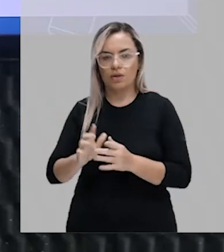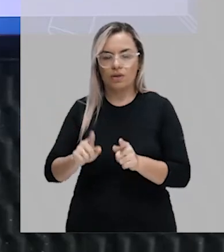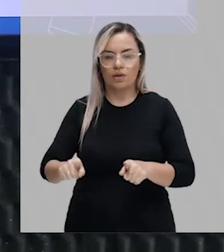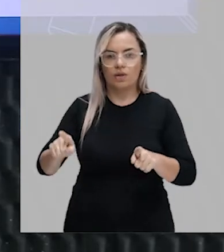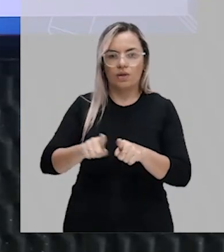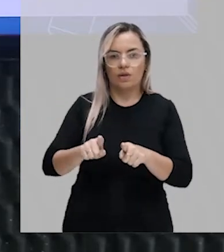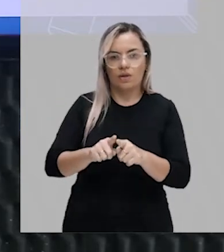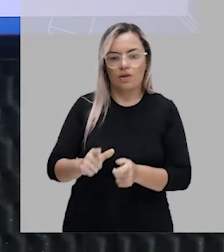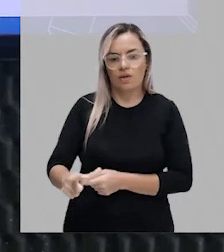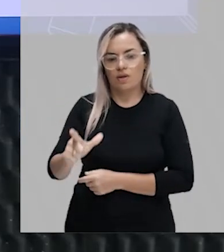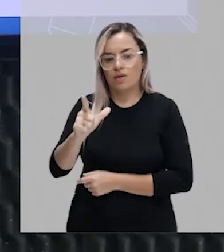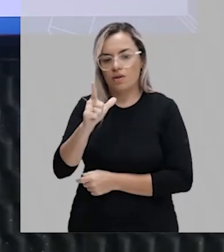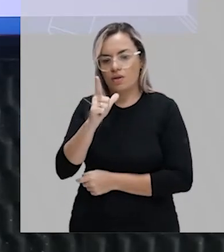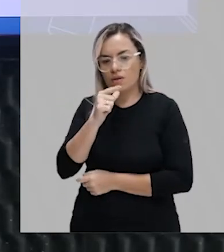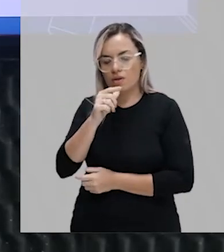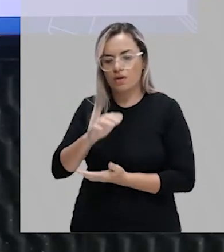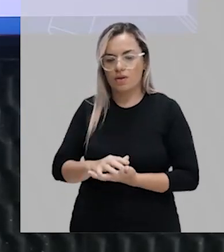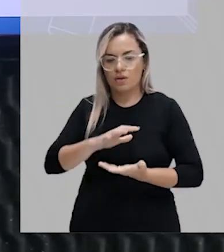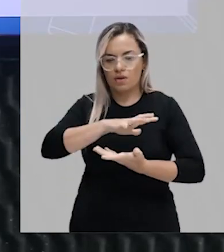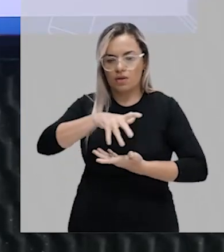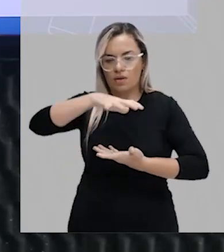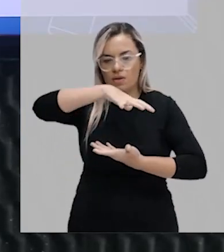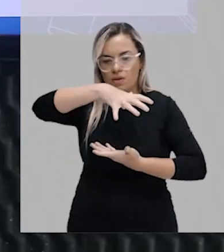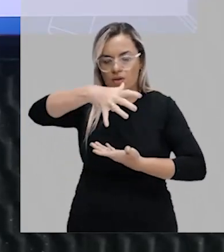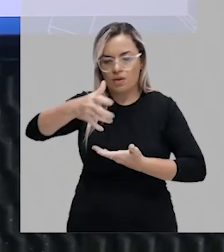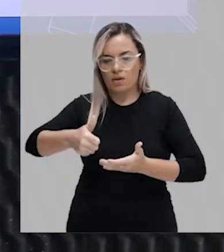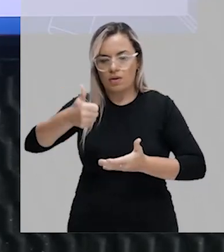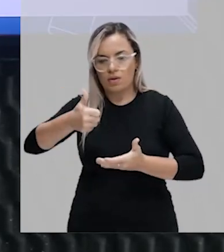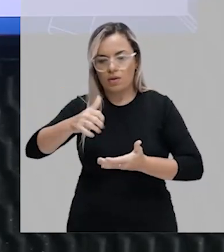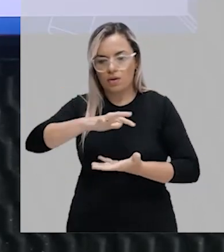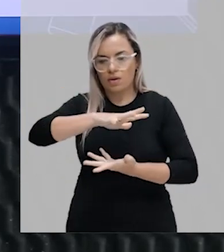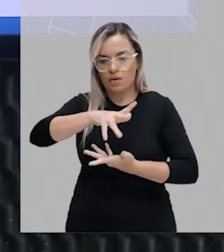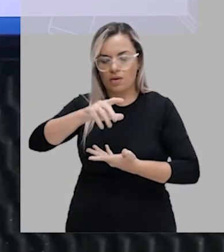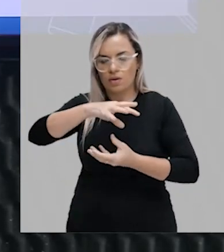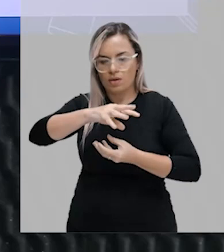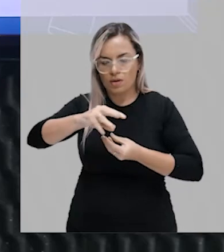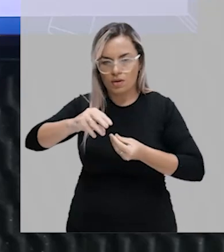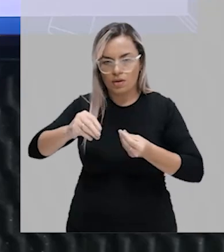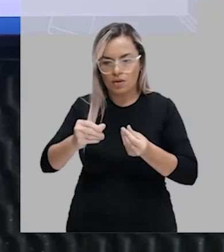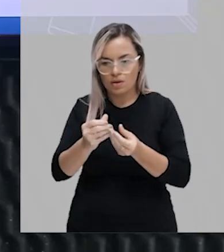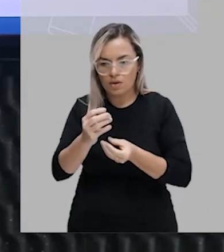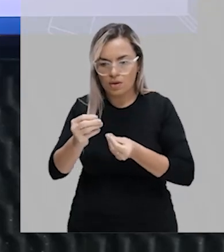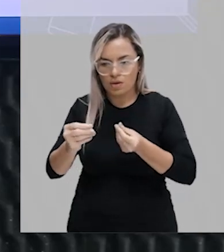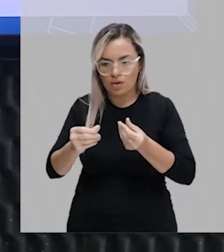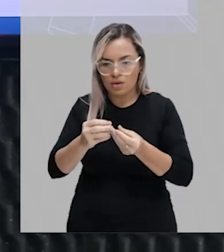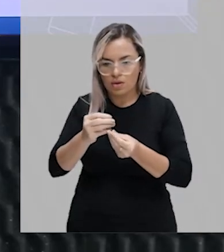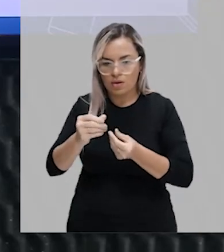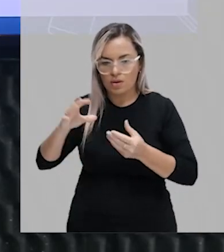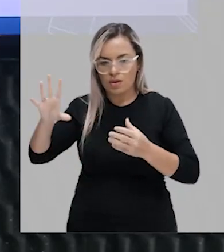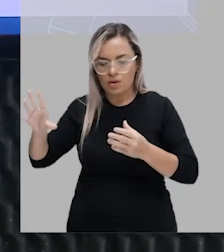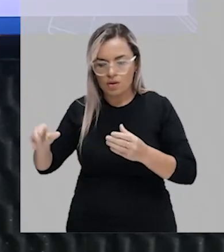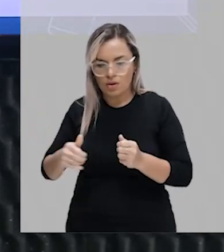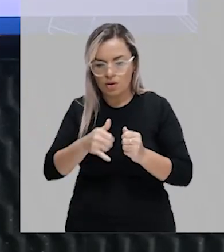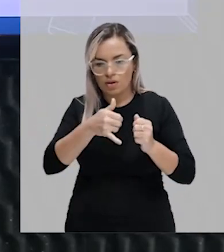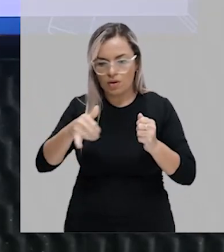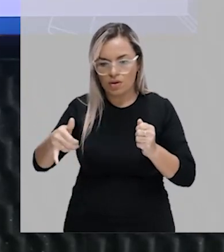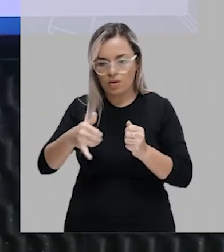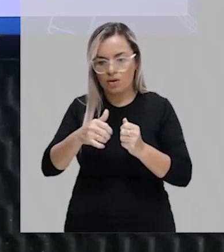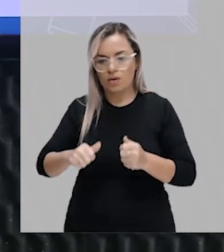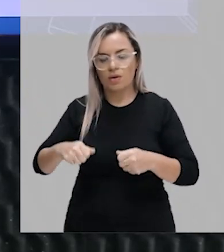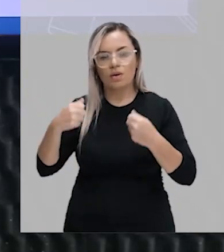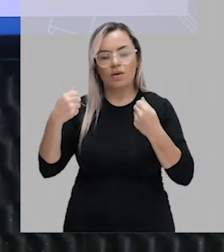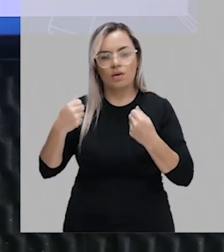água na atmosfera da Terra primitiva, tais compostos seriam prováveis fontes de aminoácidos necessários